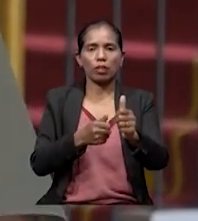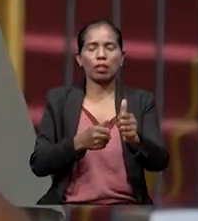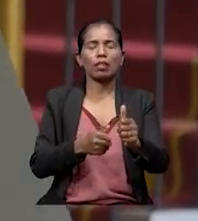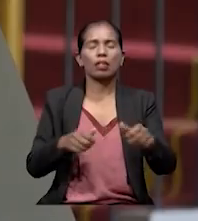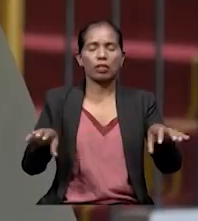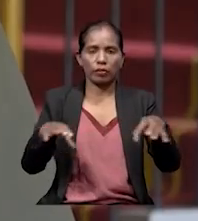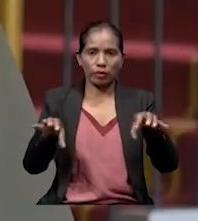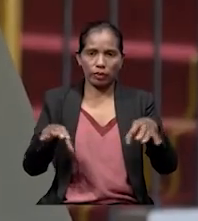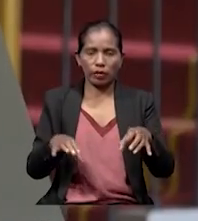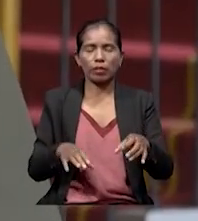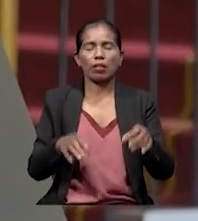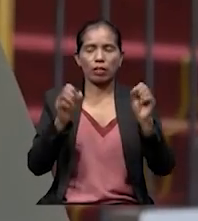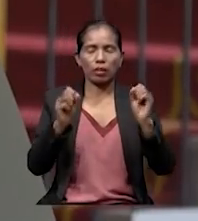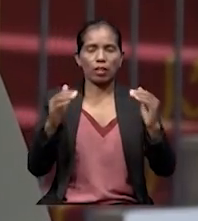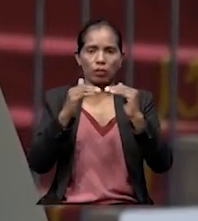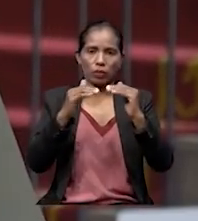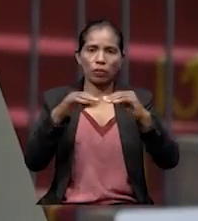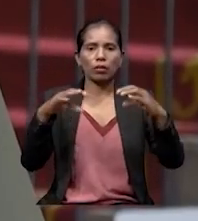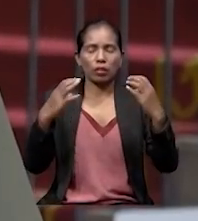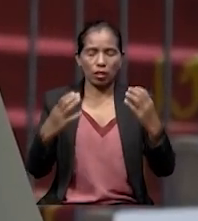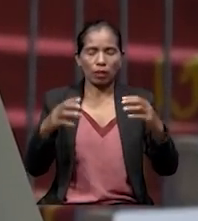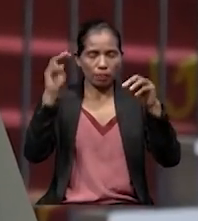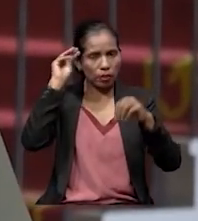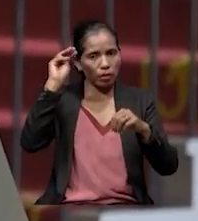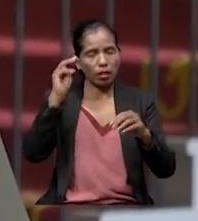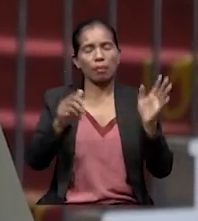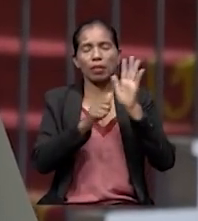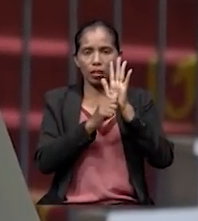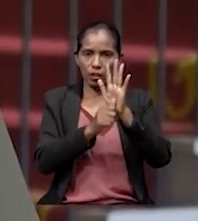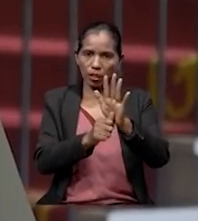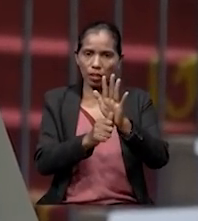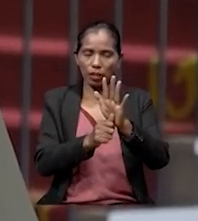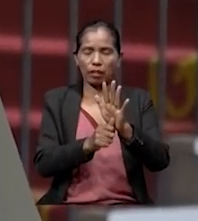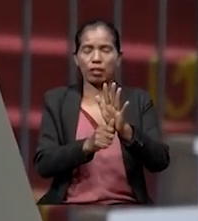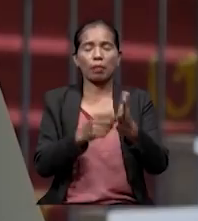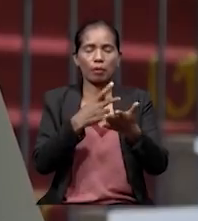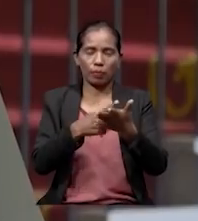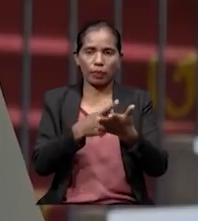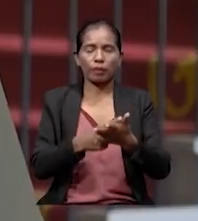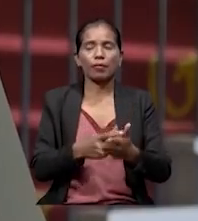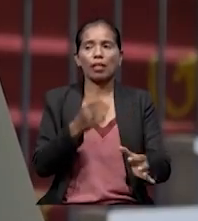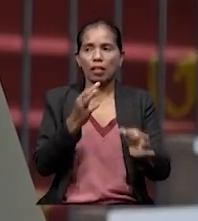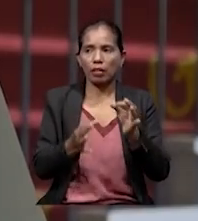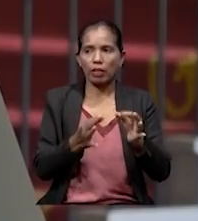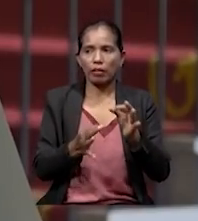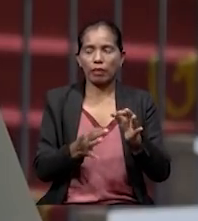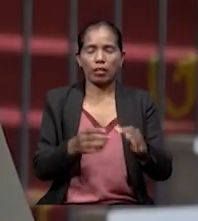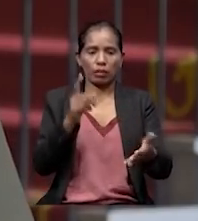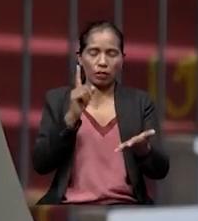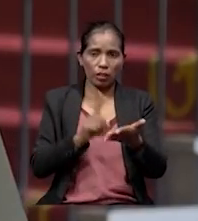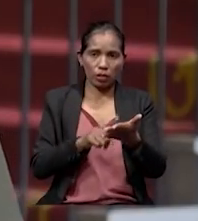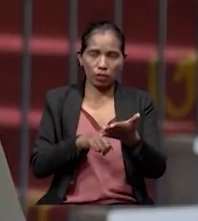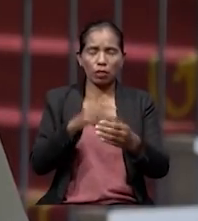a reunião do Conselho de Ministros e apresenta a proposta, portanto, a exoneração general, minha mãe, né? Então, quando amanhã tu discute com a base general,